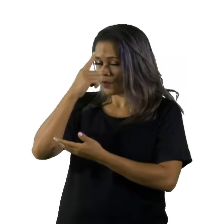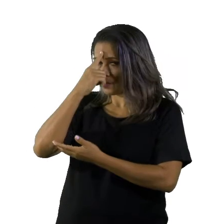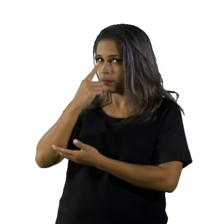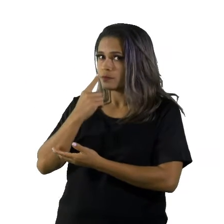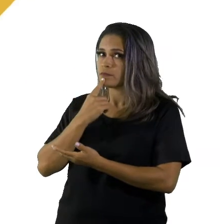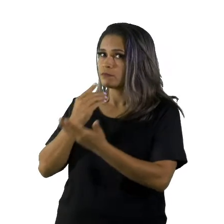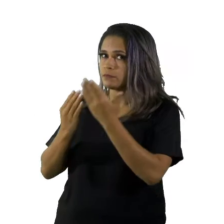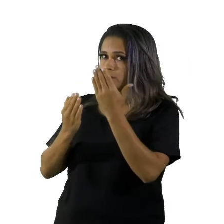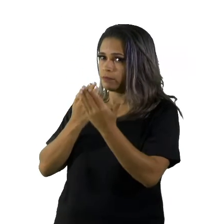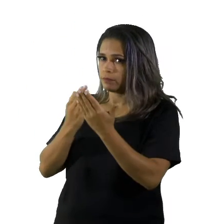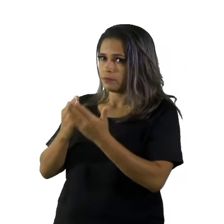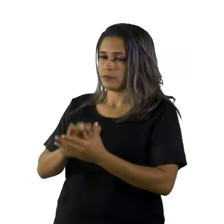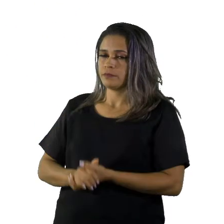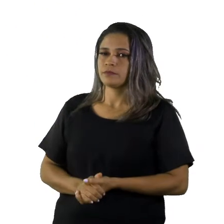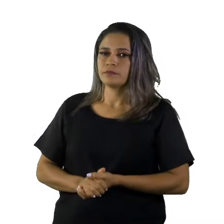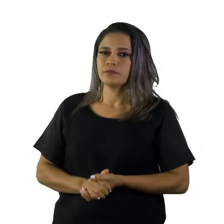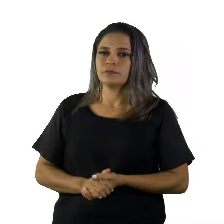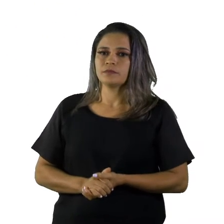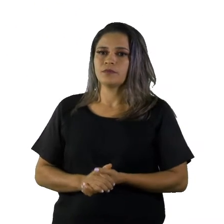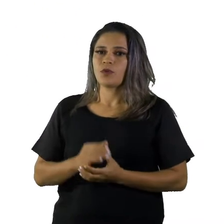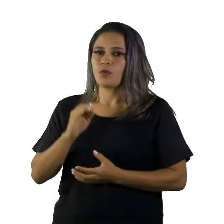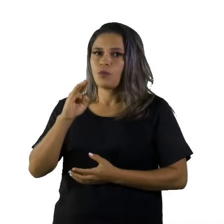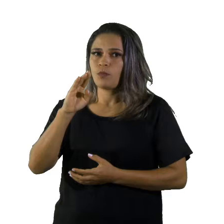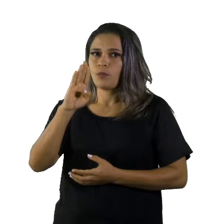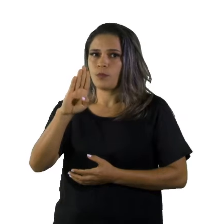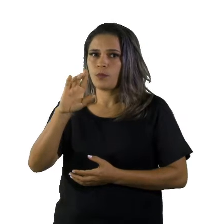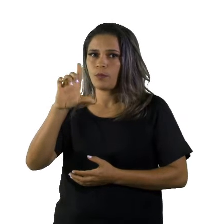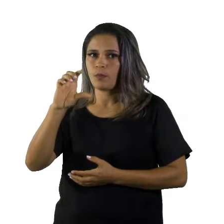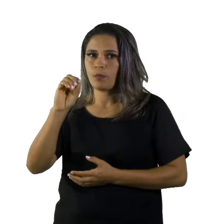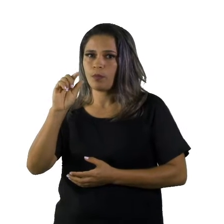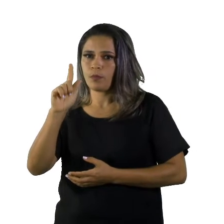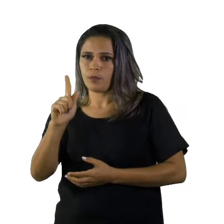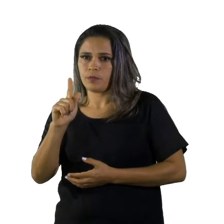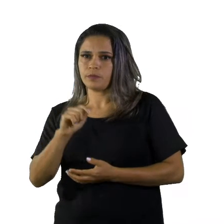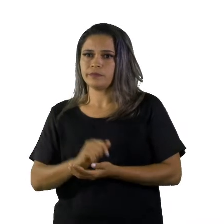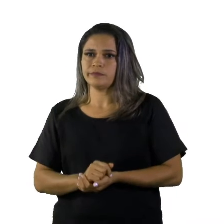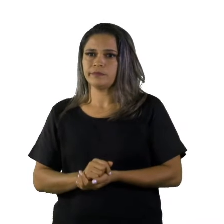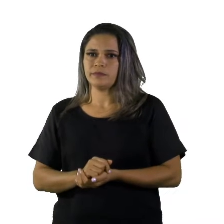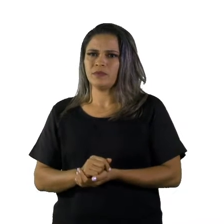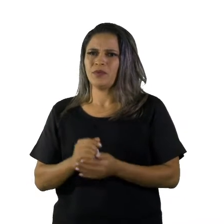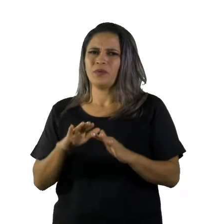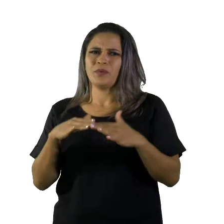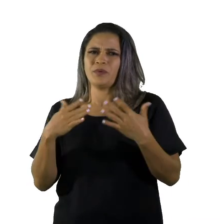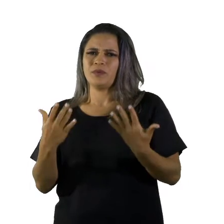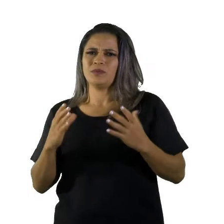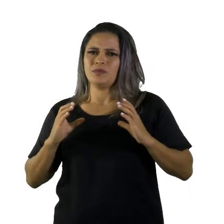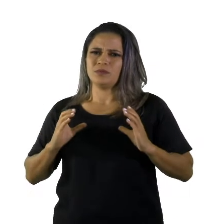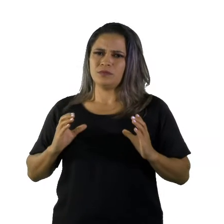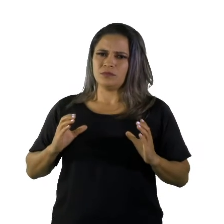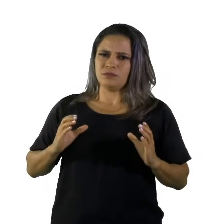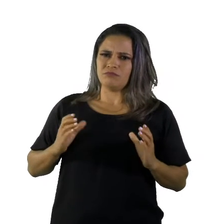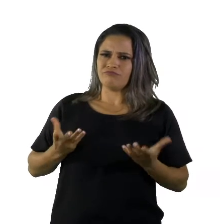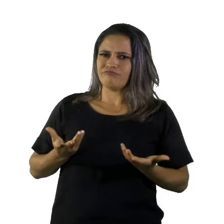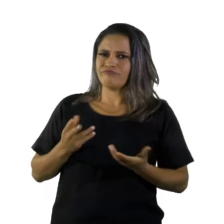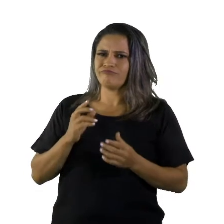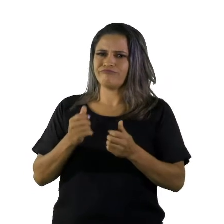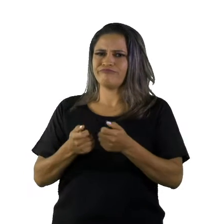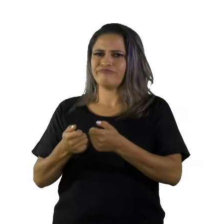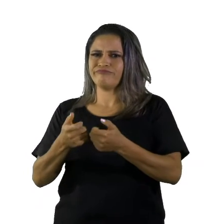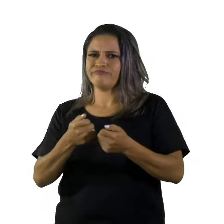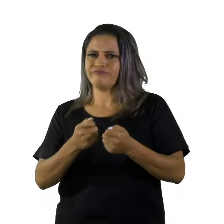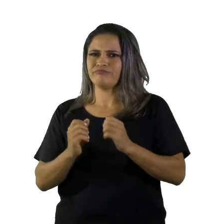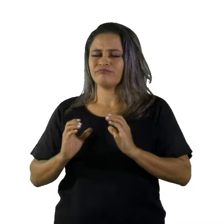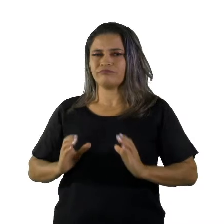Blog Navegando. Qual é a relação entre os videogames e o comportamento das crianças? Resposta da psicóloga: